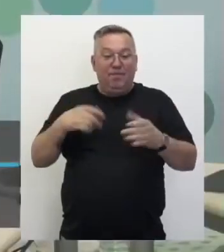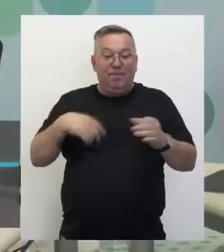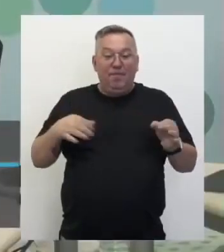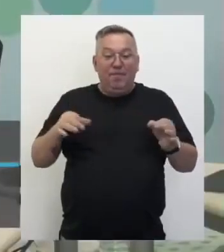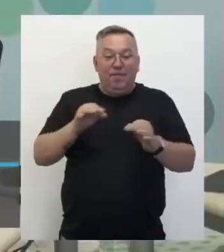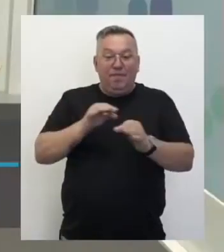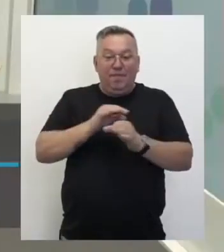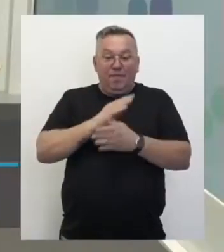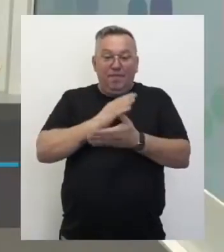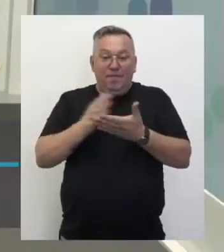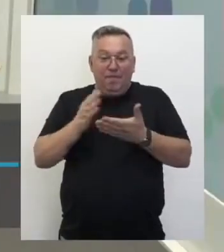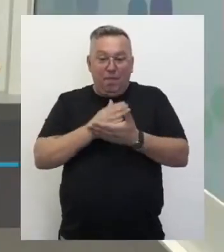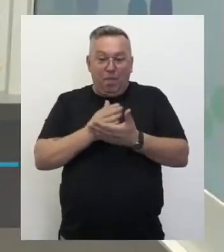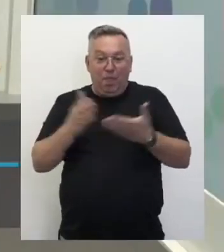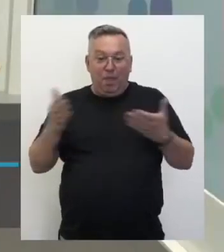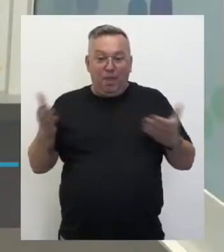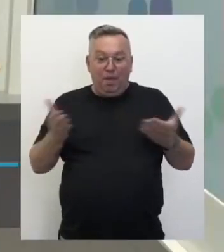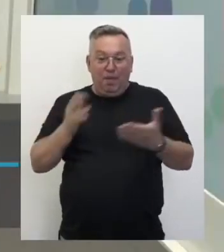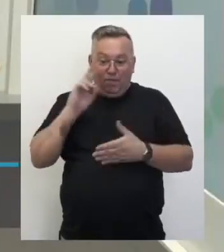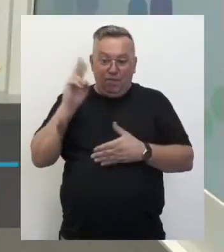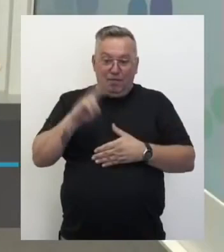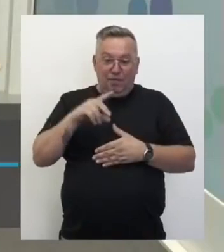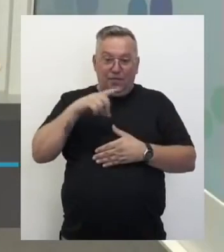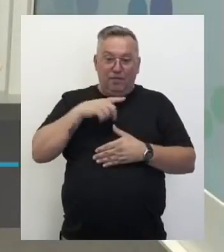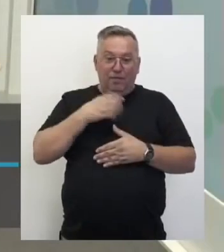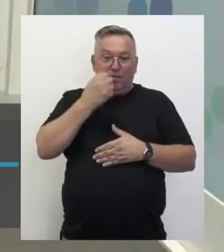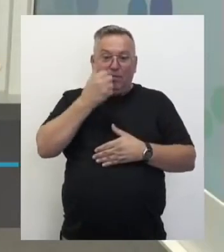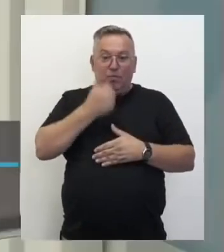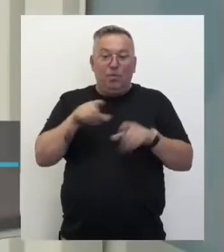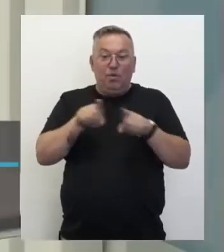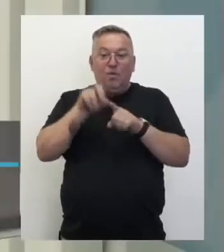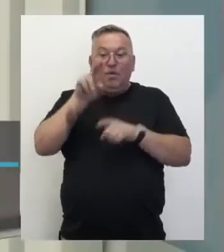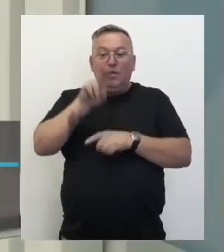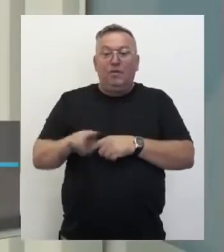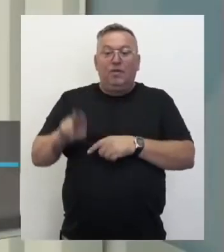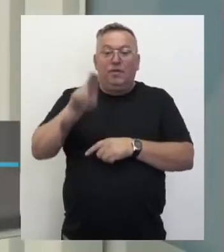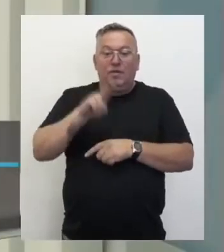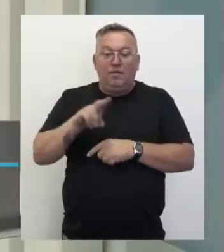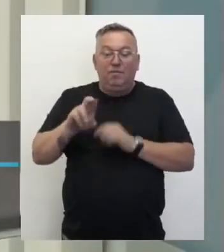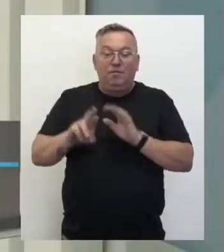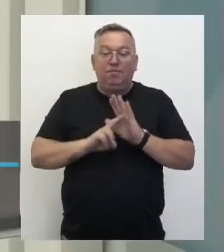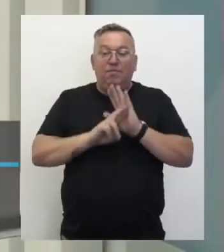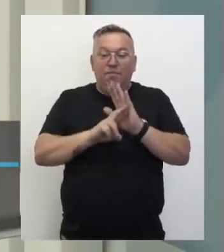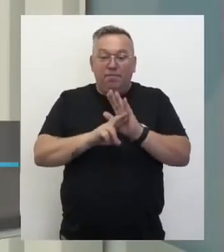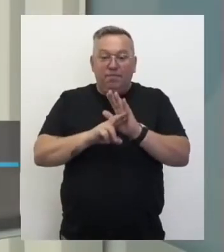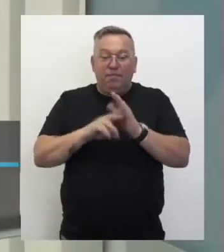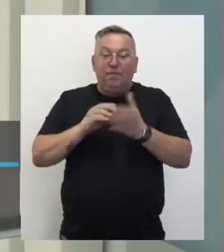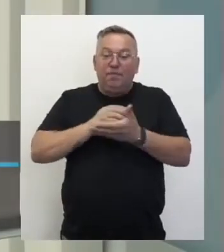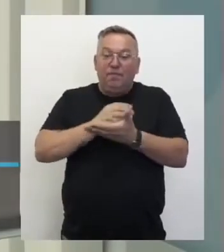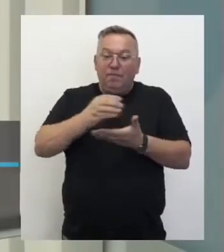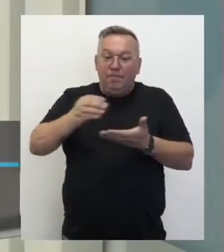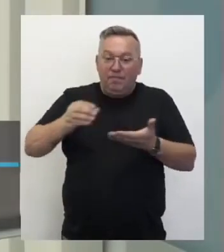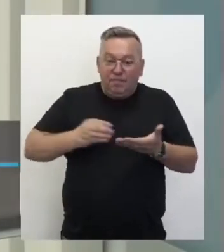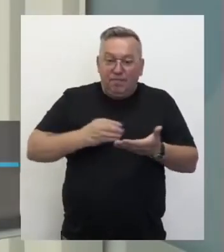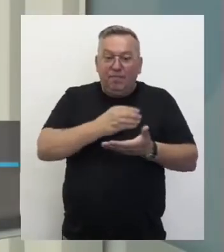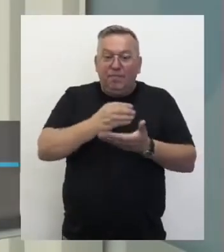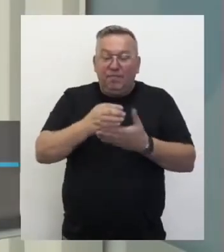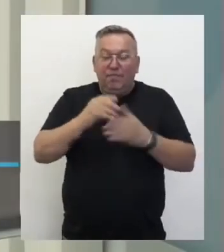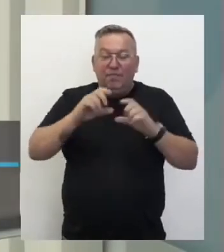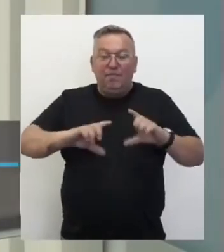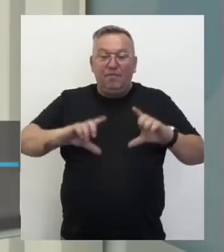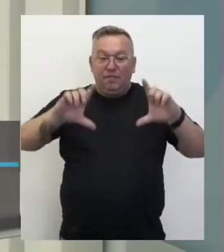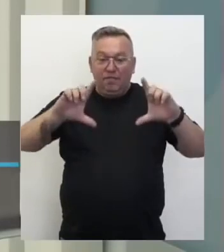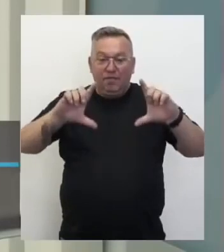dar início, né, professora? Isso mesmo. É sempre bom a gente usar as representações cartográficas, imagens,